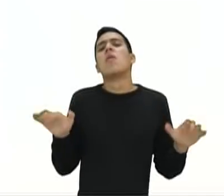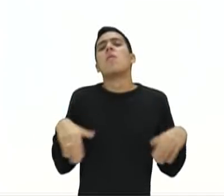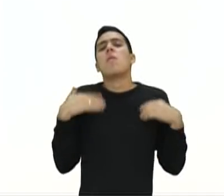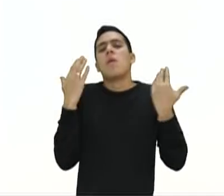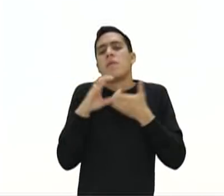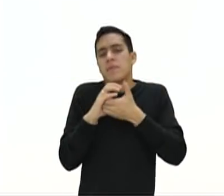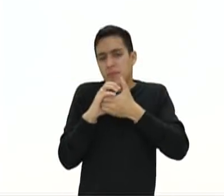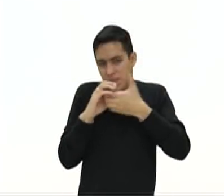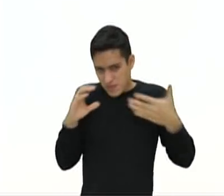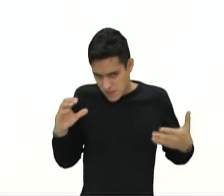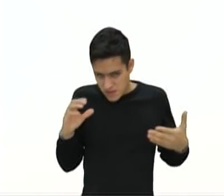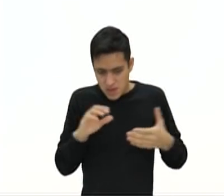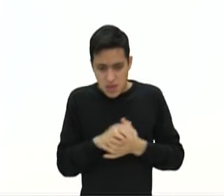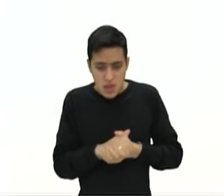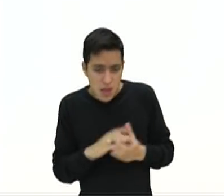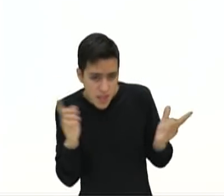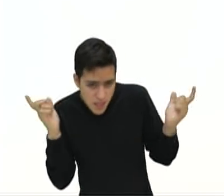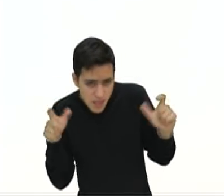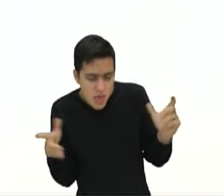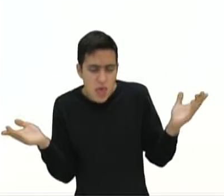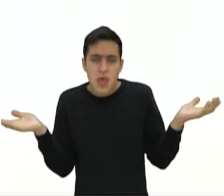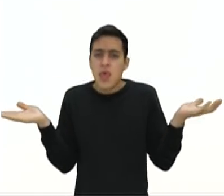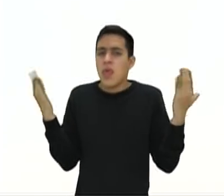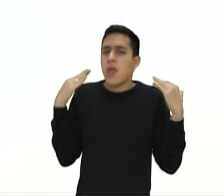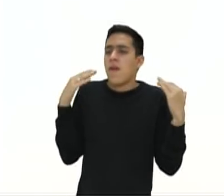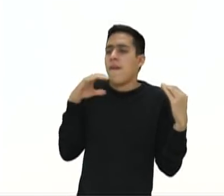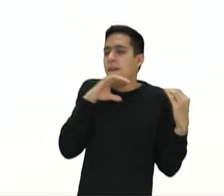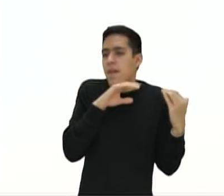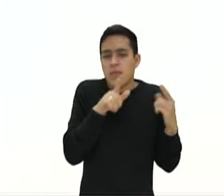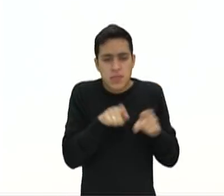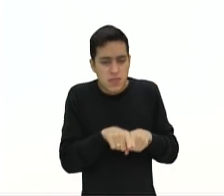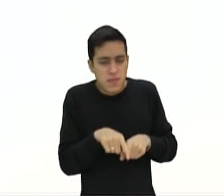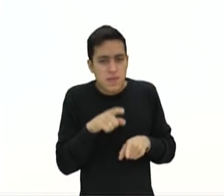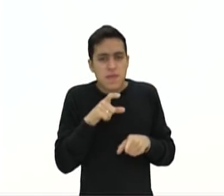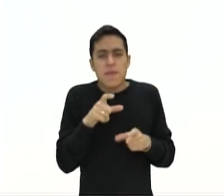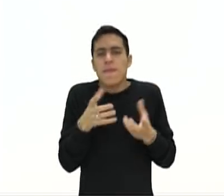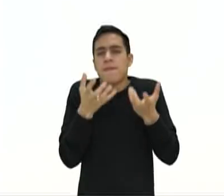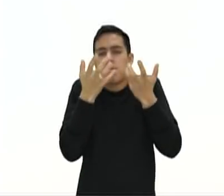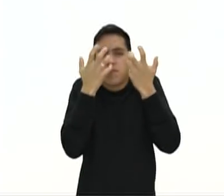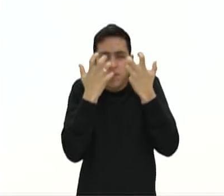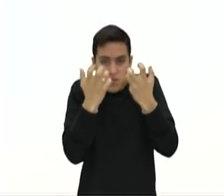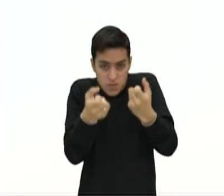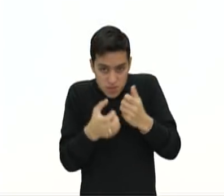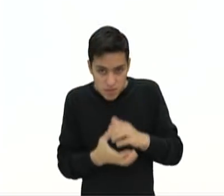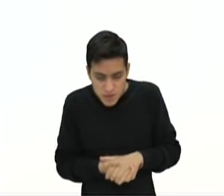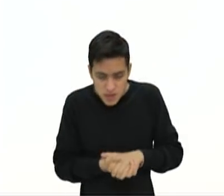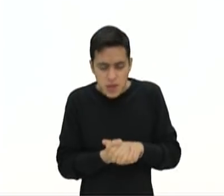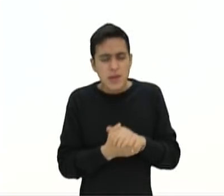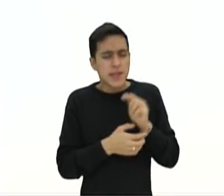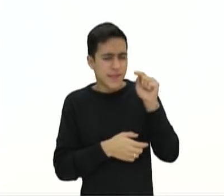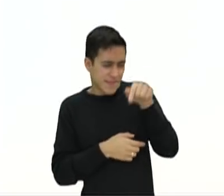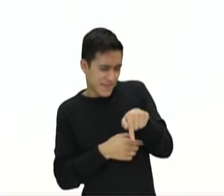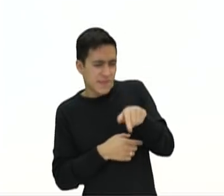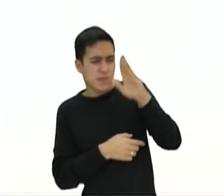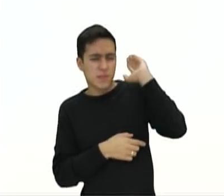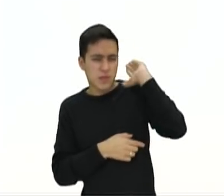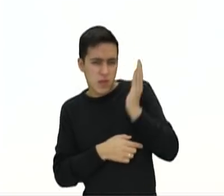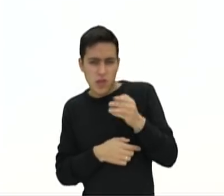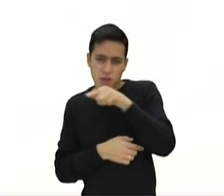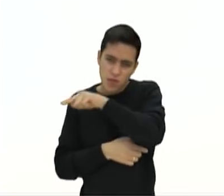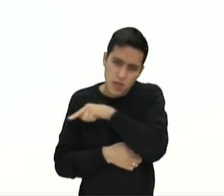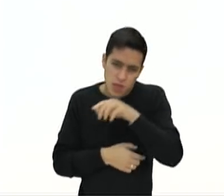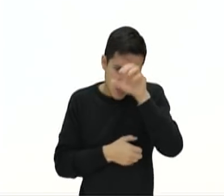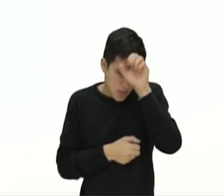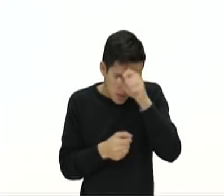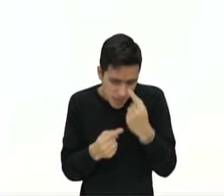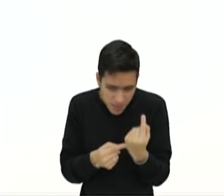Características de climas quentes e úmidos. Isso aqui também é algo que vocês já aprenderam